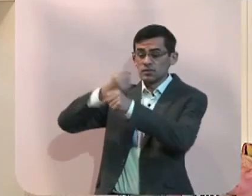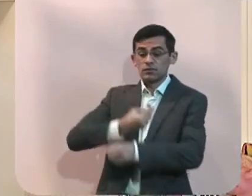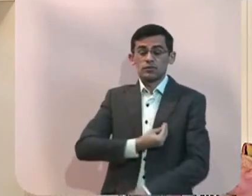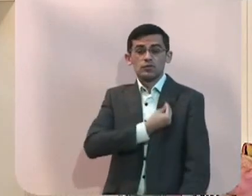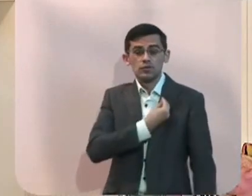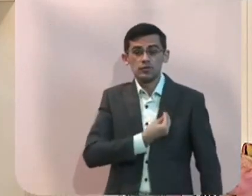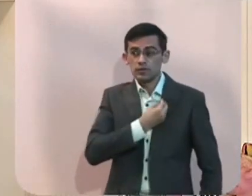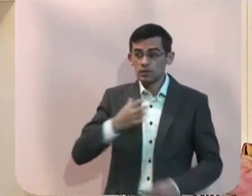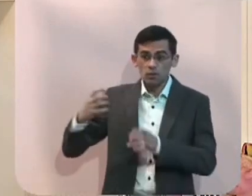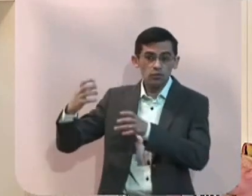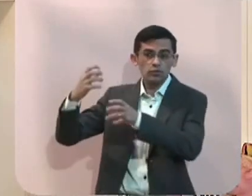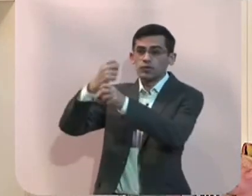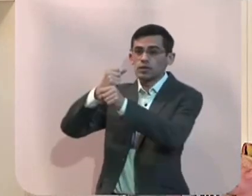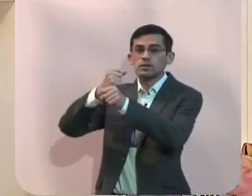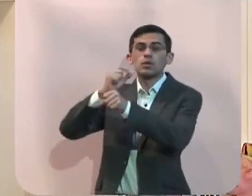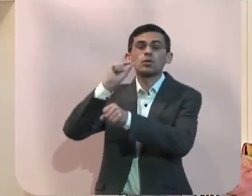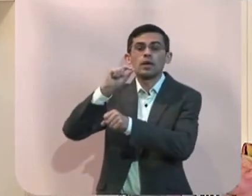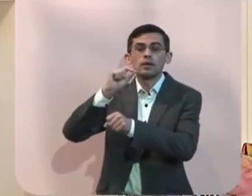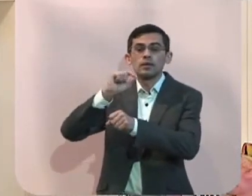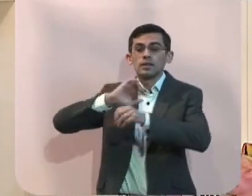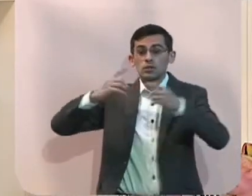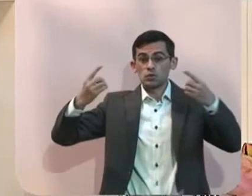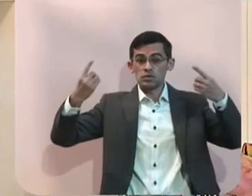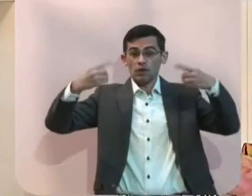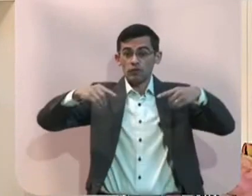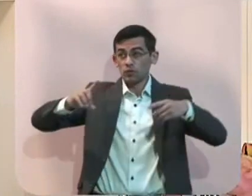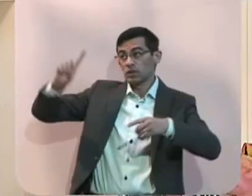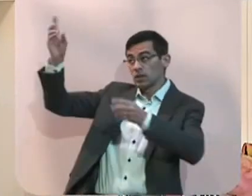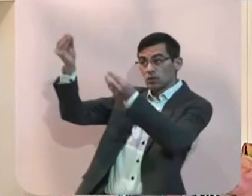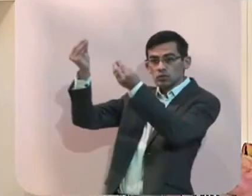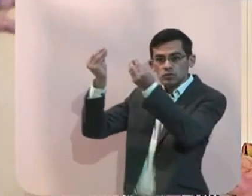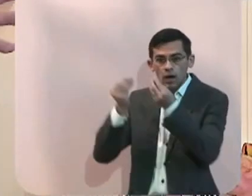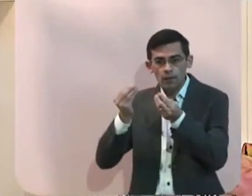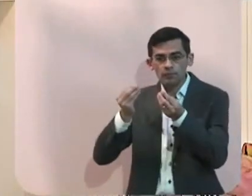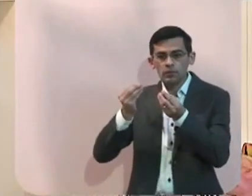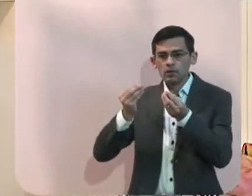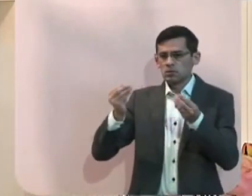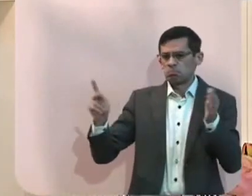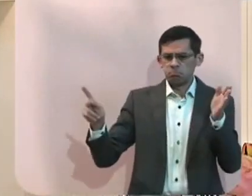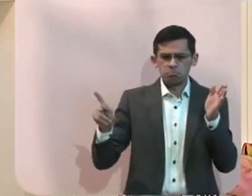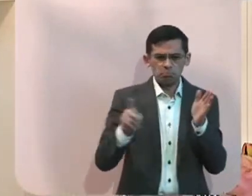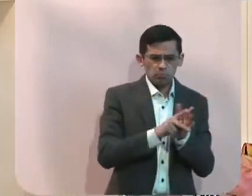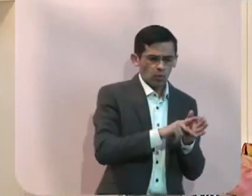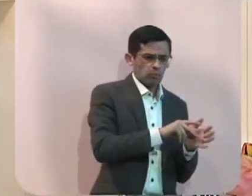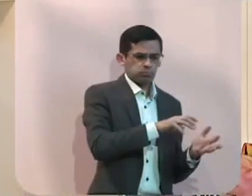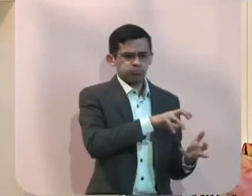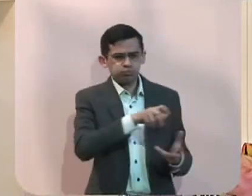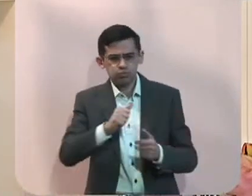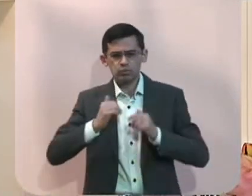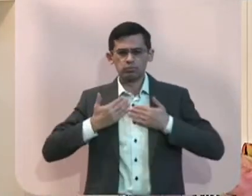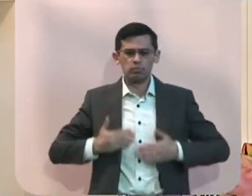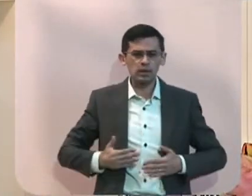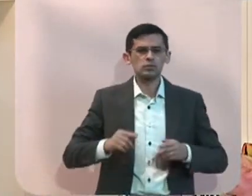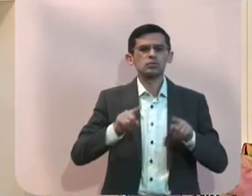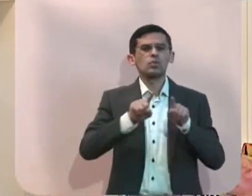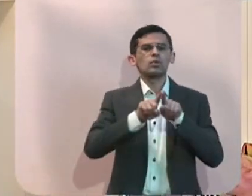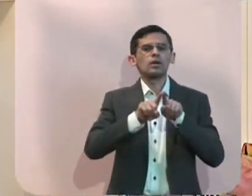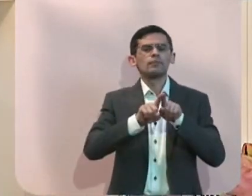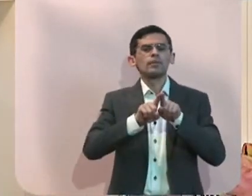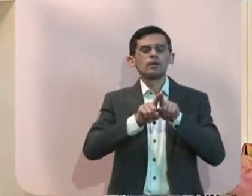vive confiante de que os desafios que Deus coloca, sejam eles materiais, sejam eles humanos, sejam